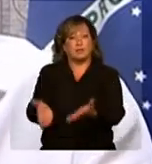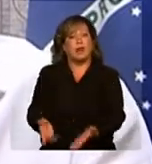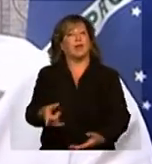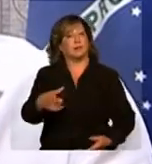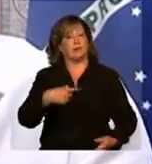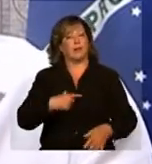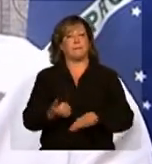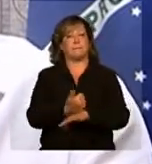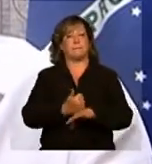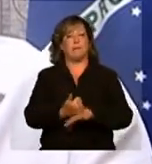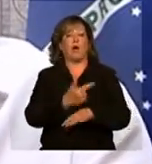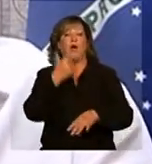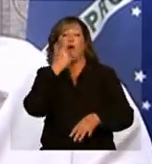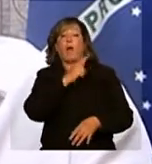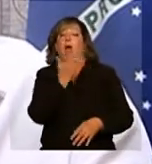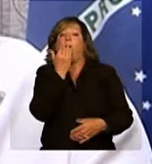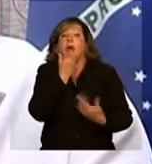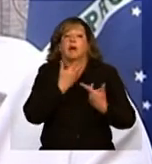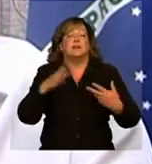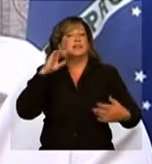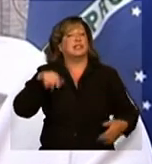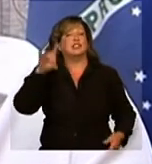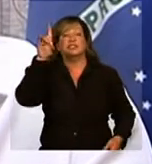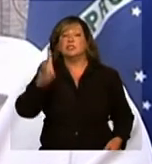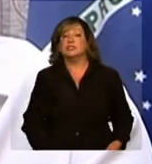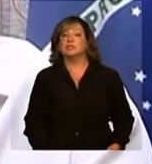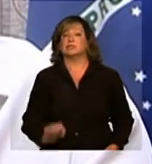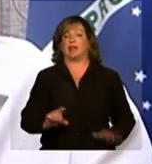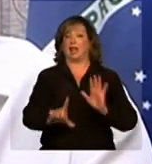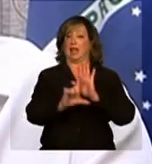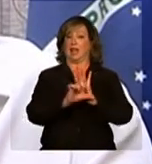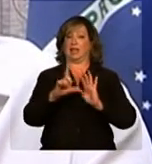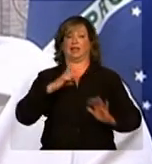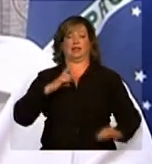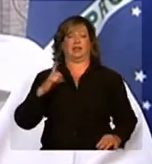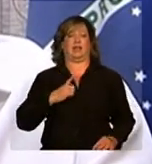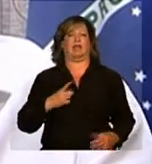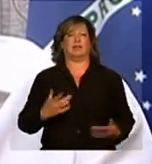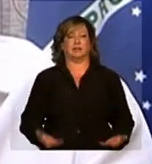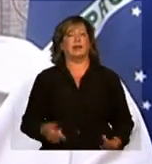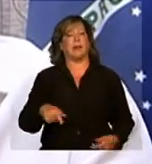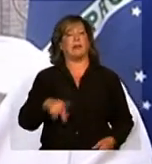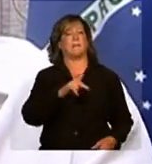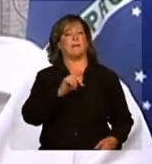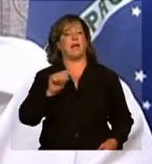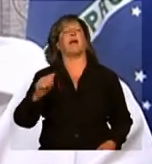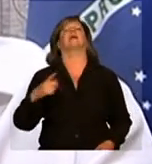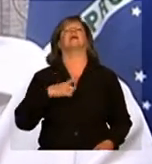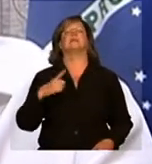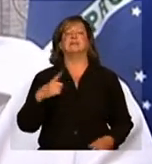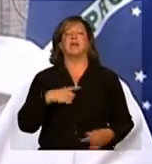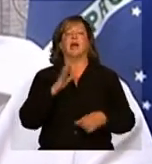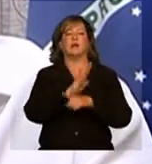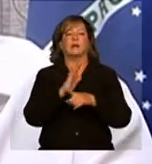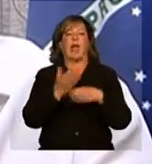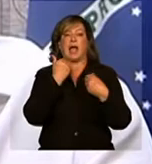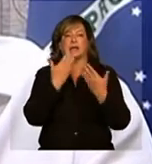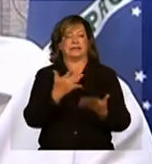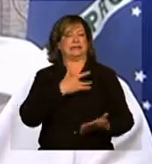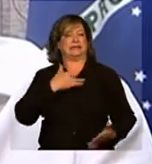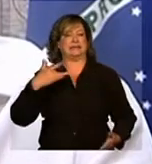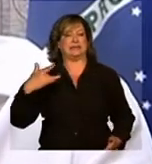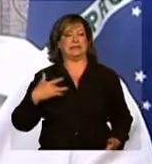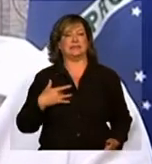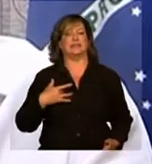para melhorar o acesso à alimentação, que é um direito estabelecido na Constituição brasileira, o PAA tem contribuído com alimentos